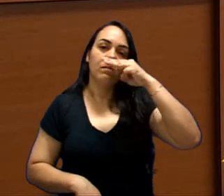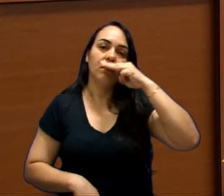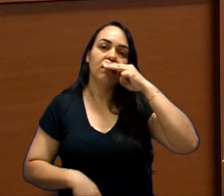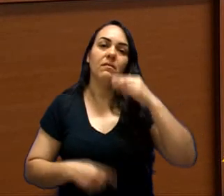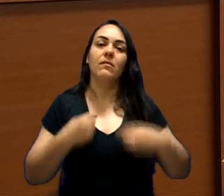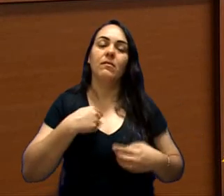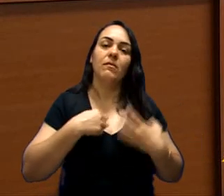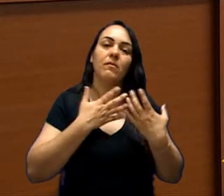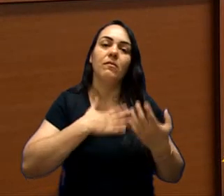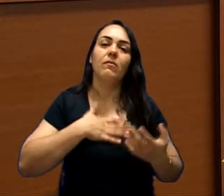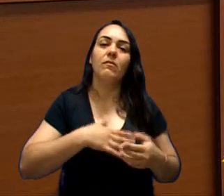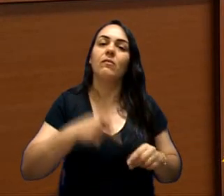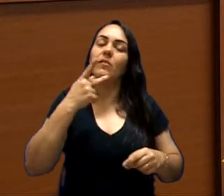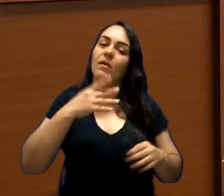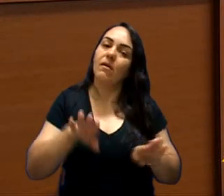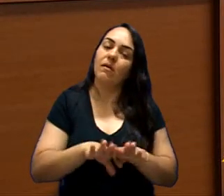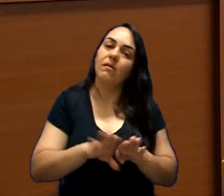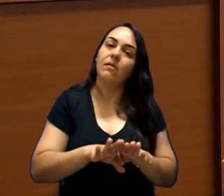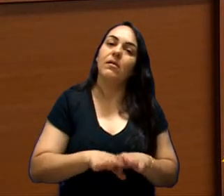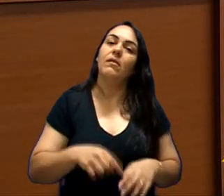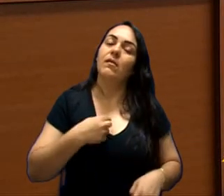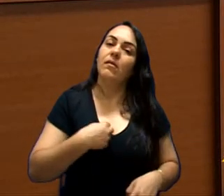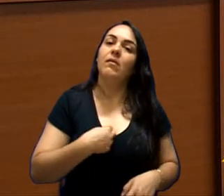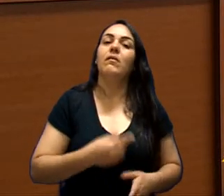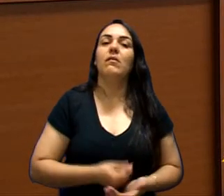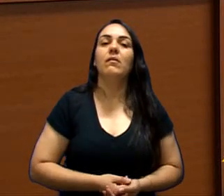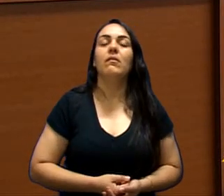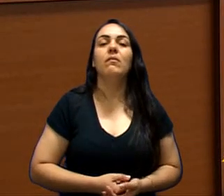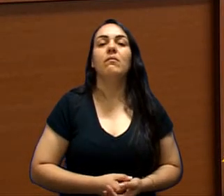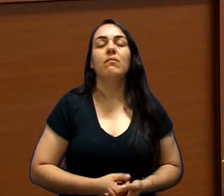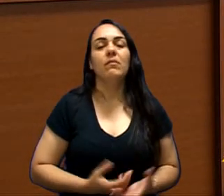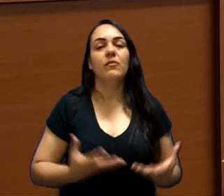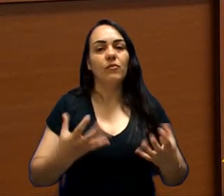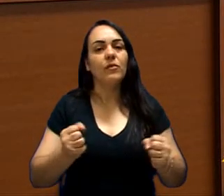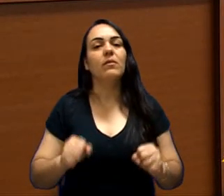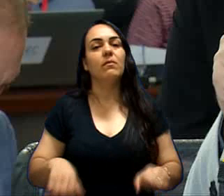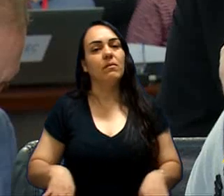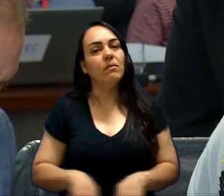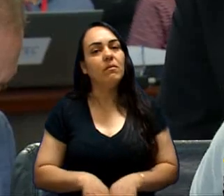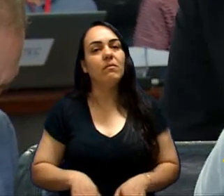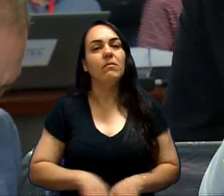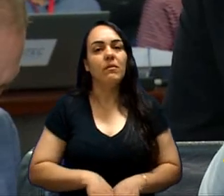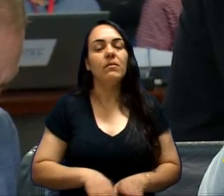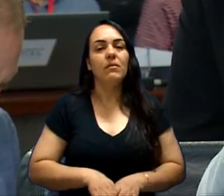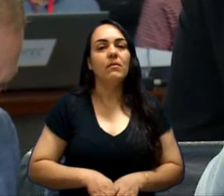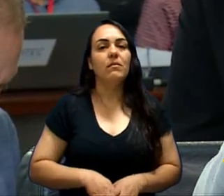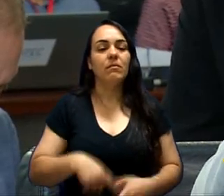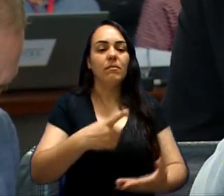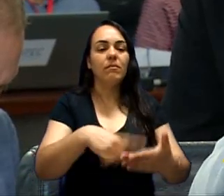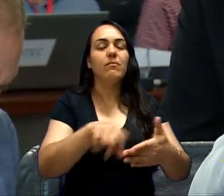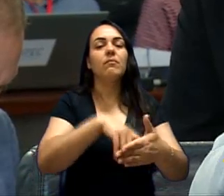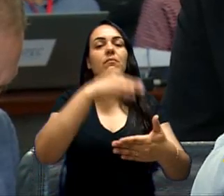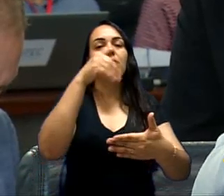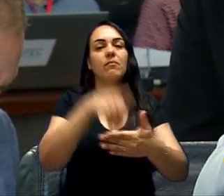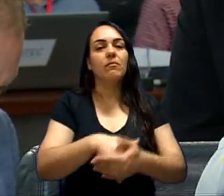de dar uma outra posição, embora eu vá acatar, vá dizer não ao